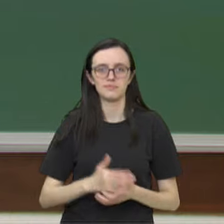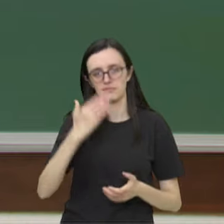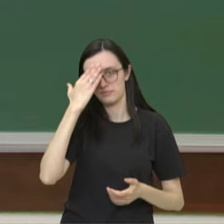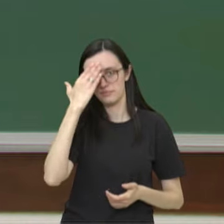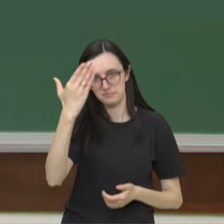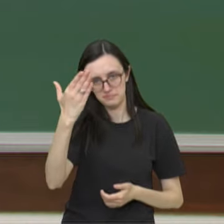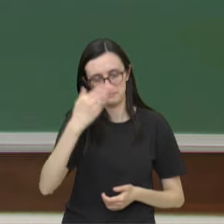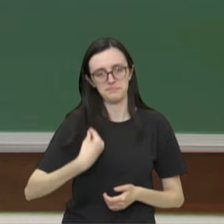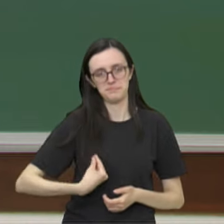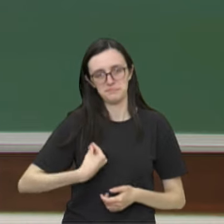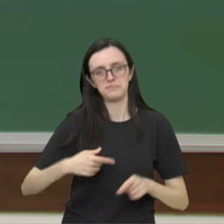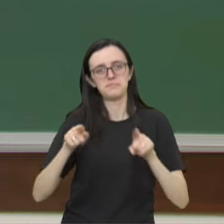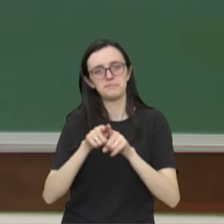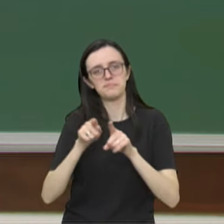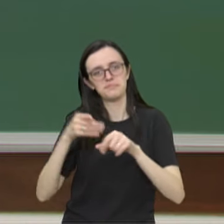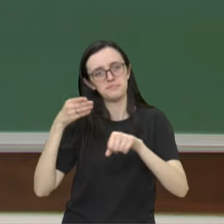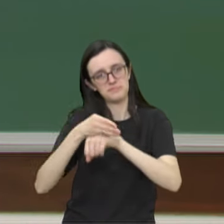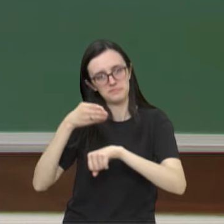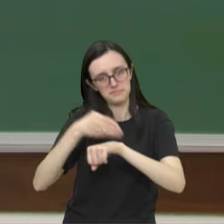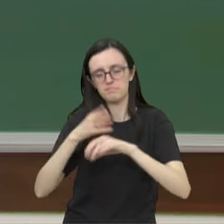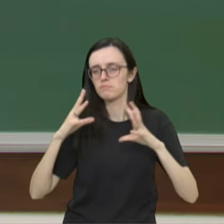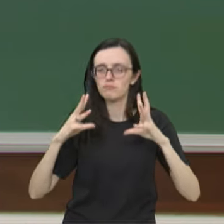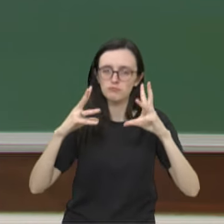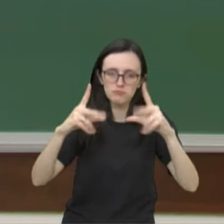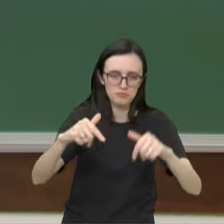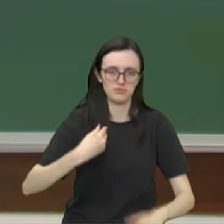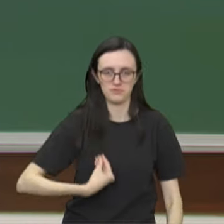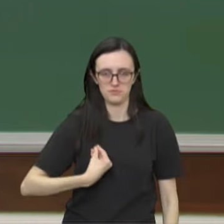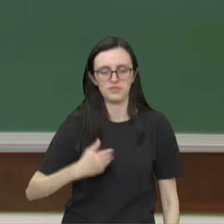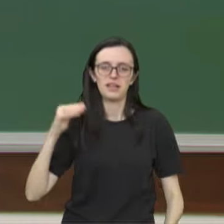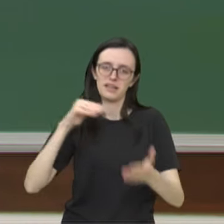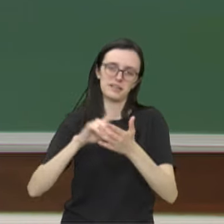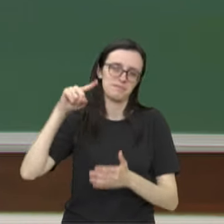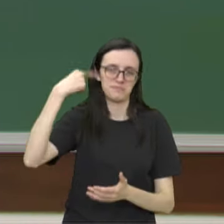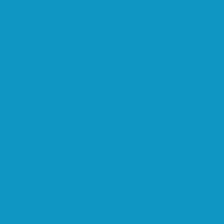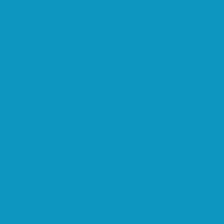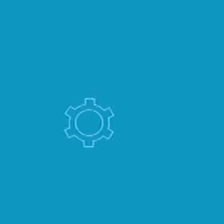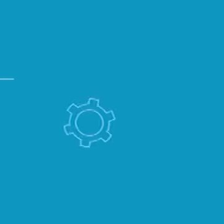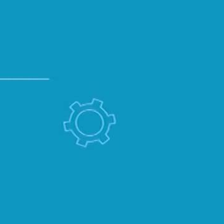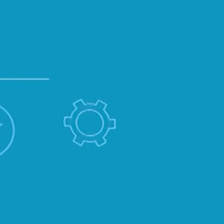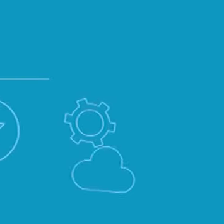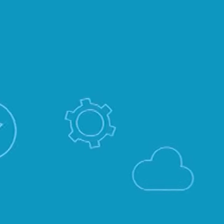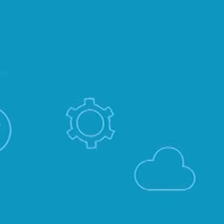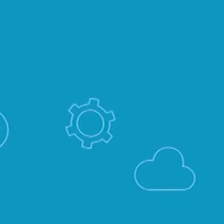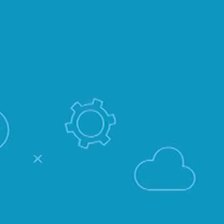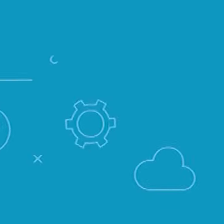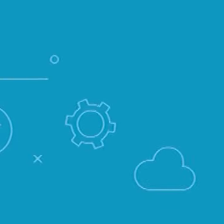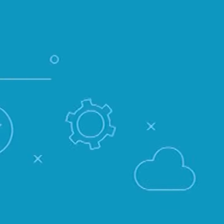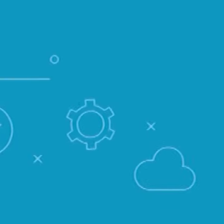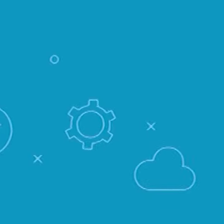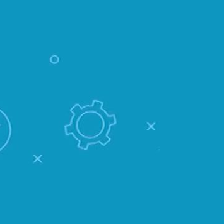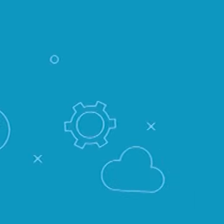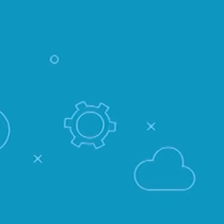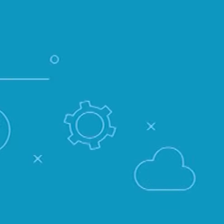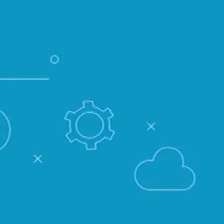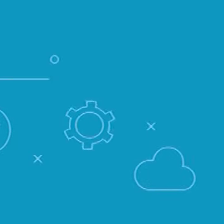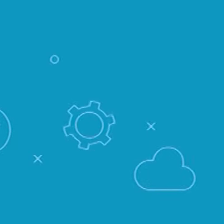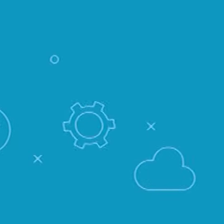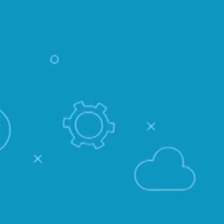Agradecemos a presença e a participação de todos e de todas e até a próxima aula.